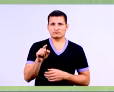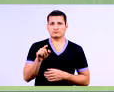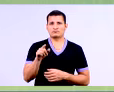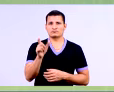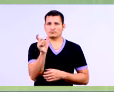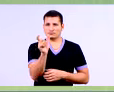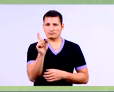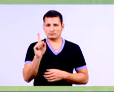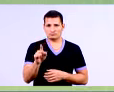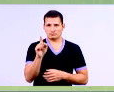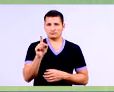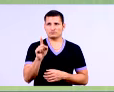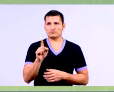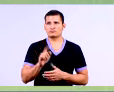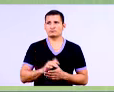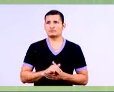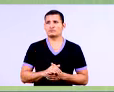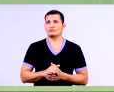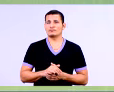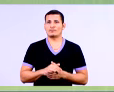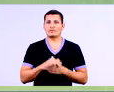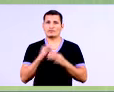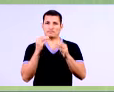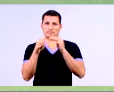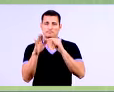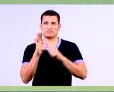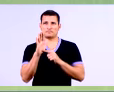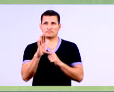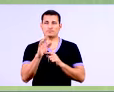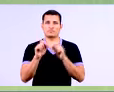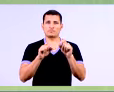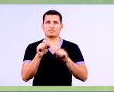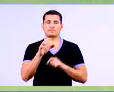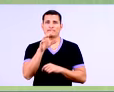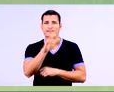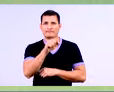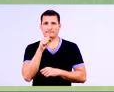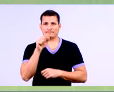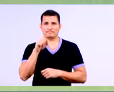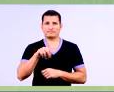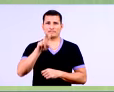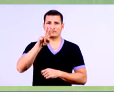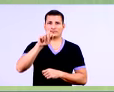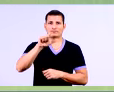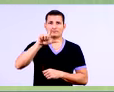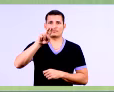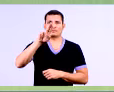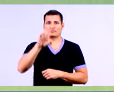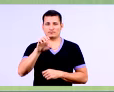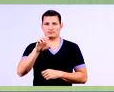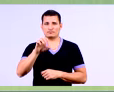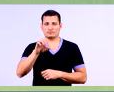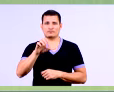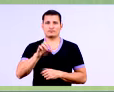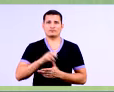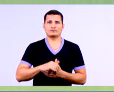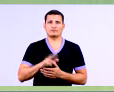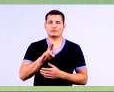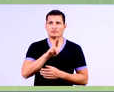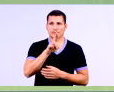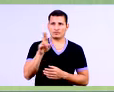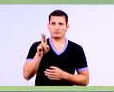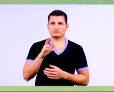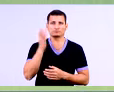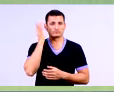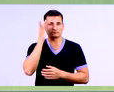mensagem. O que eu vou pegar é o valor do elemento nome. Como eu não sei o que é, eu